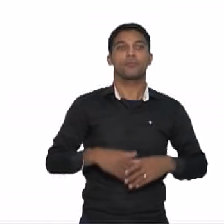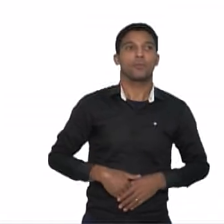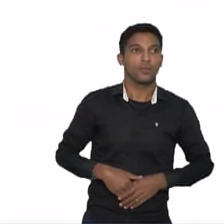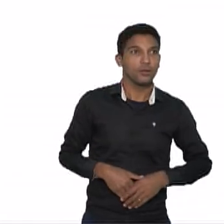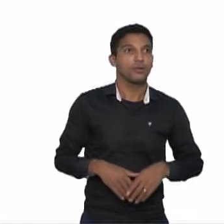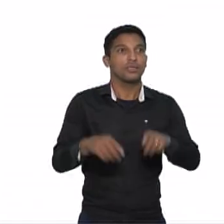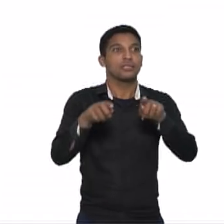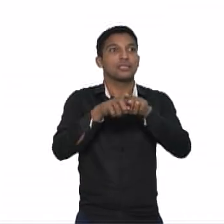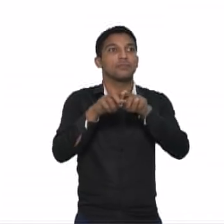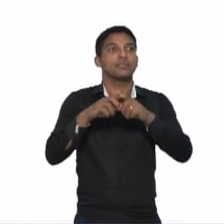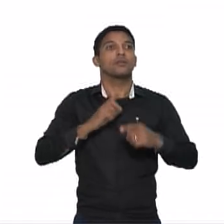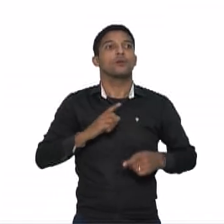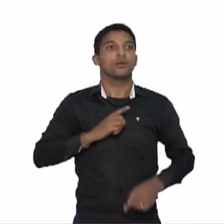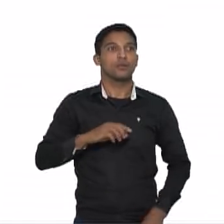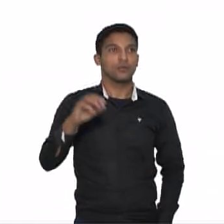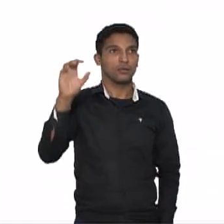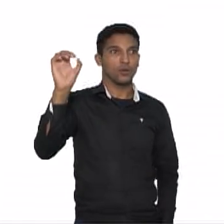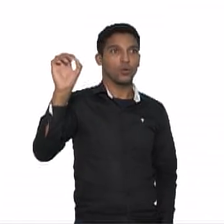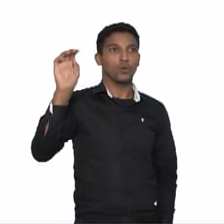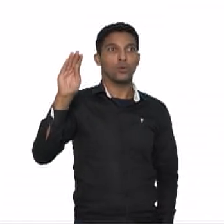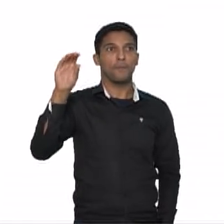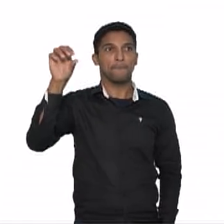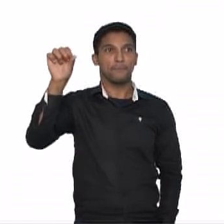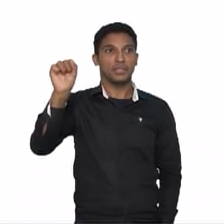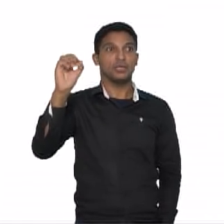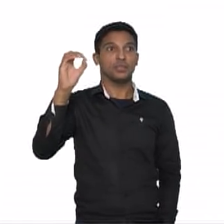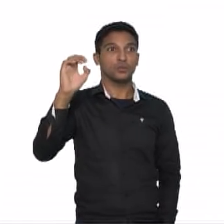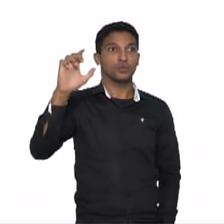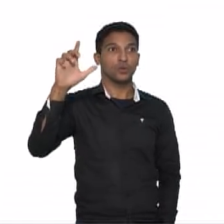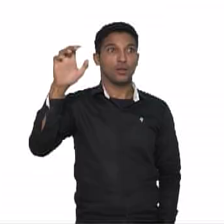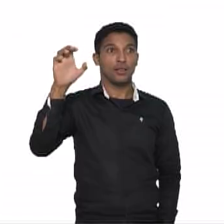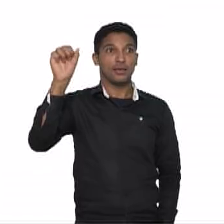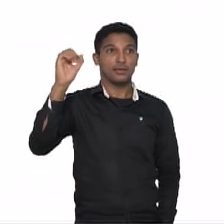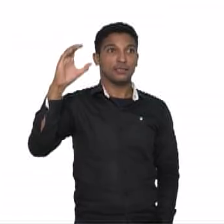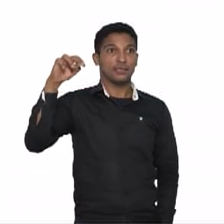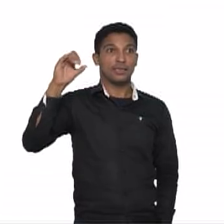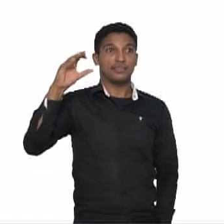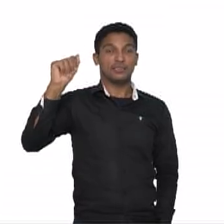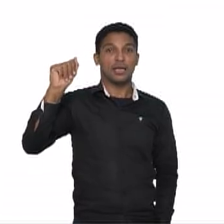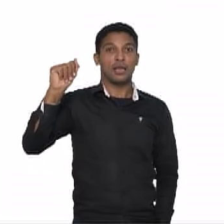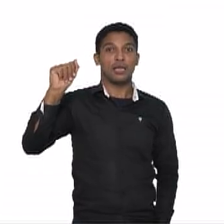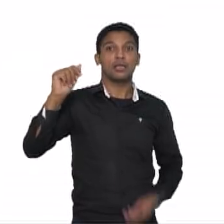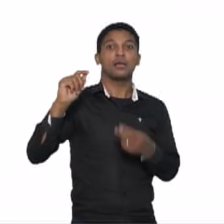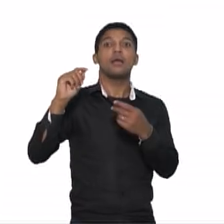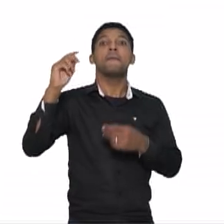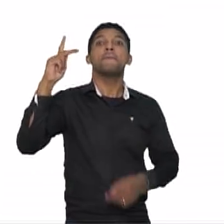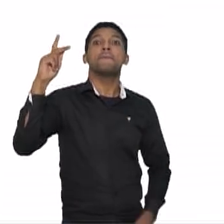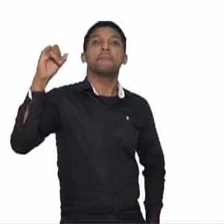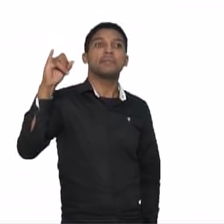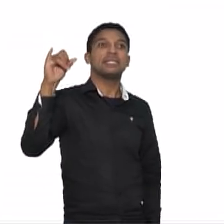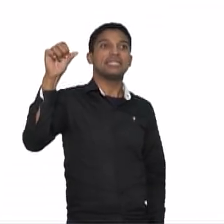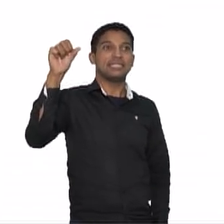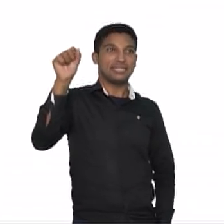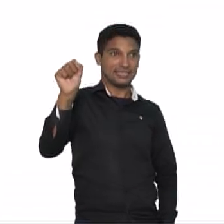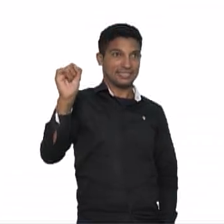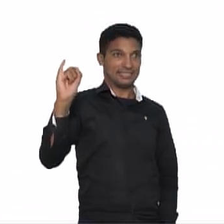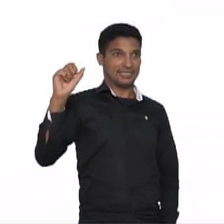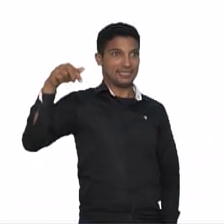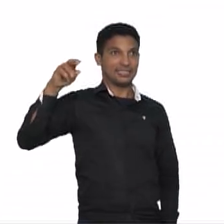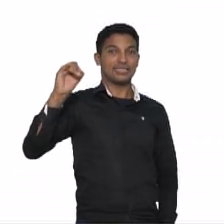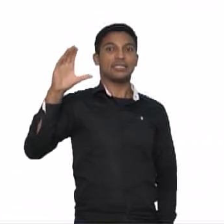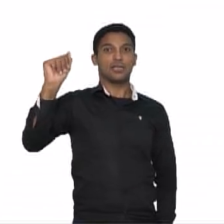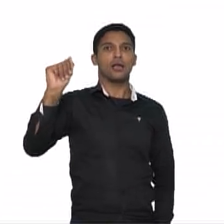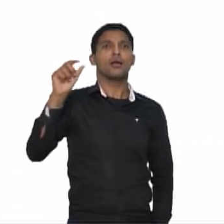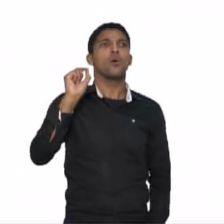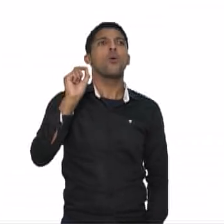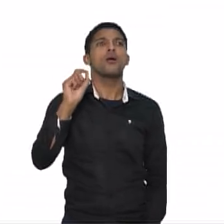é causada pela insatisfação do consumidor com o produto que possui diante da possibilidade de trocá-lo por outro